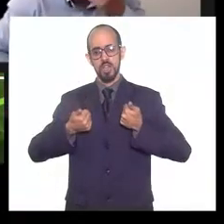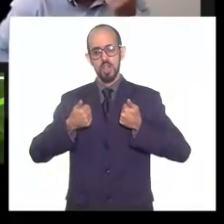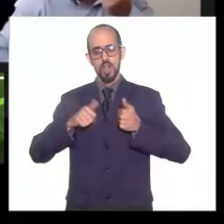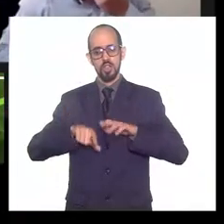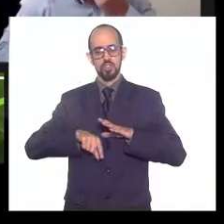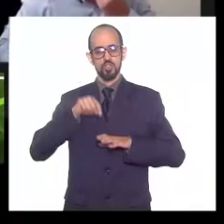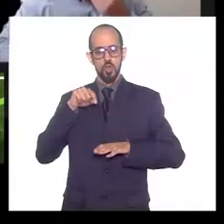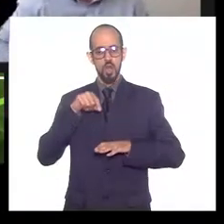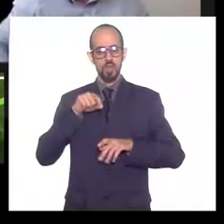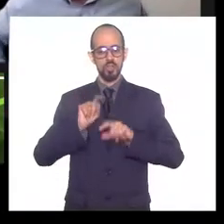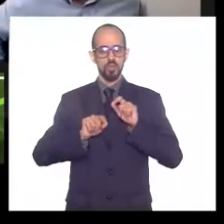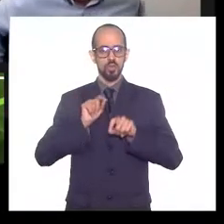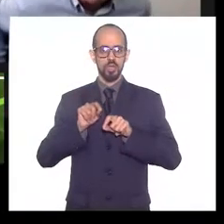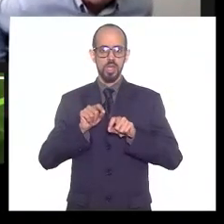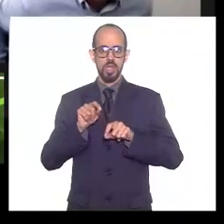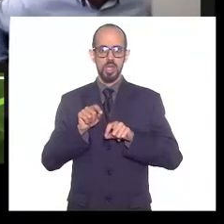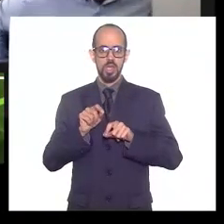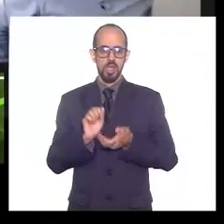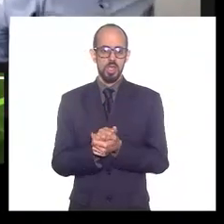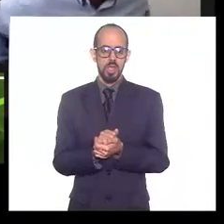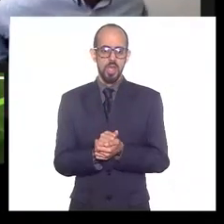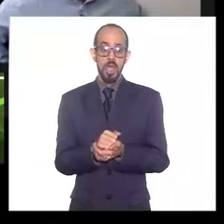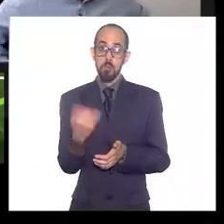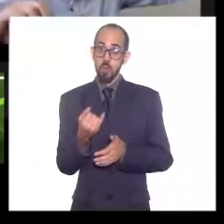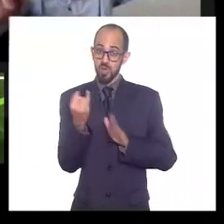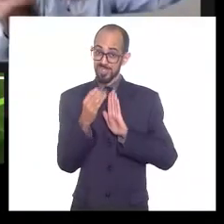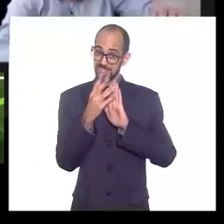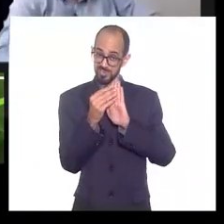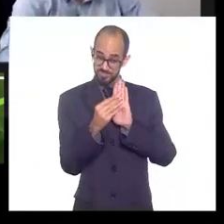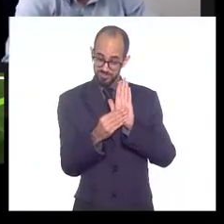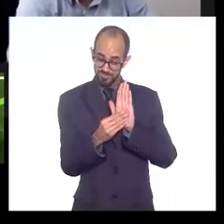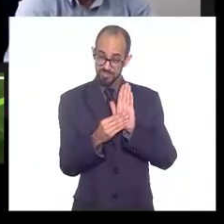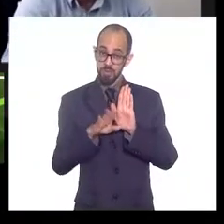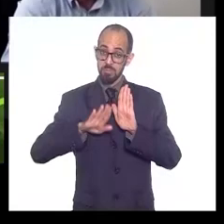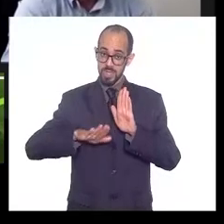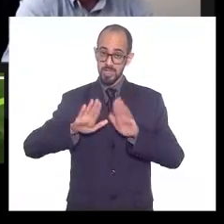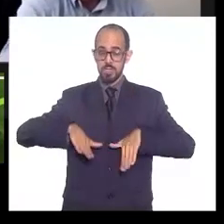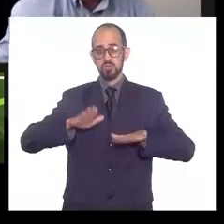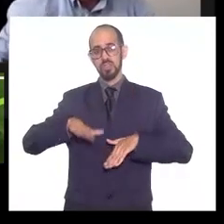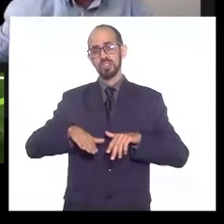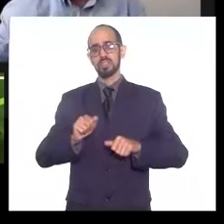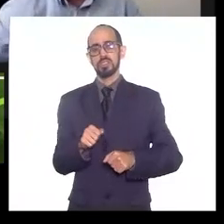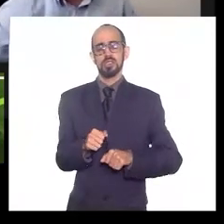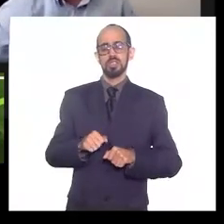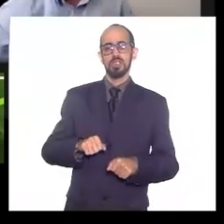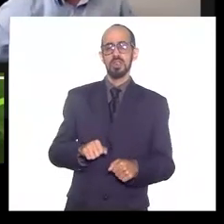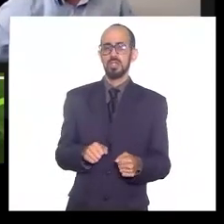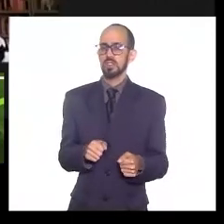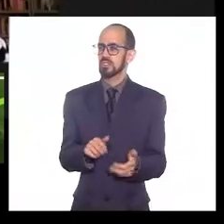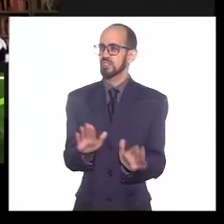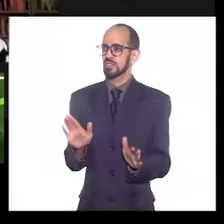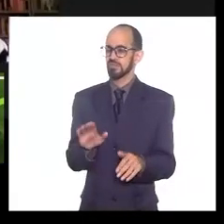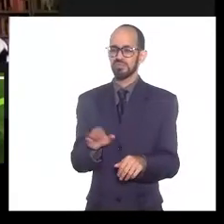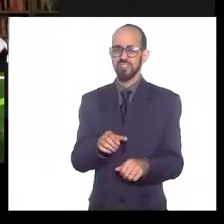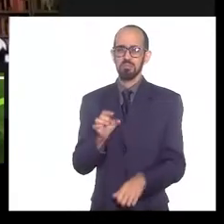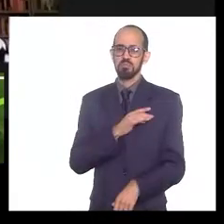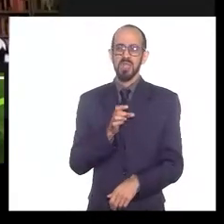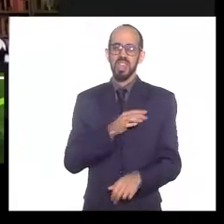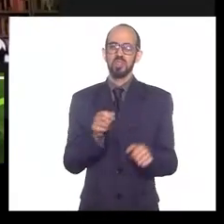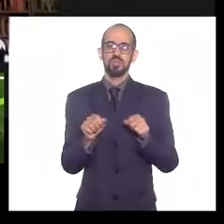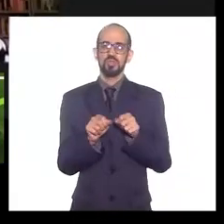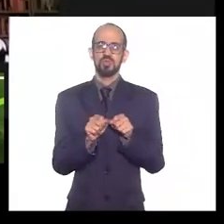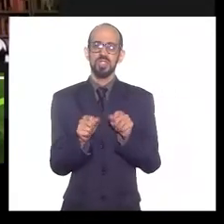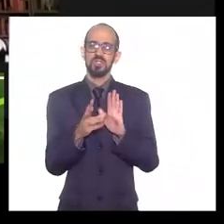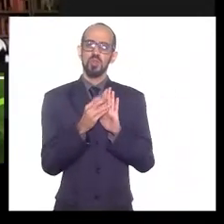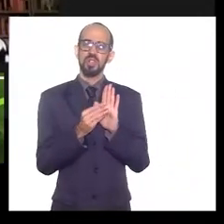ajudo colocou é importante o registro foi importante o registro mas muitos dos nossos tem medo de